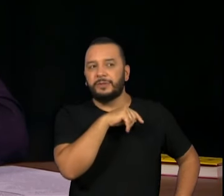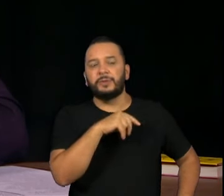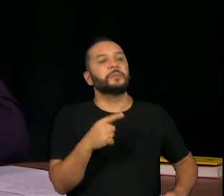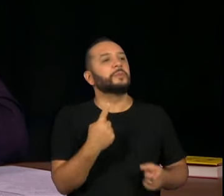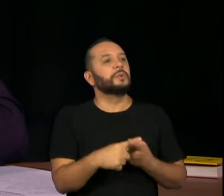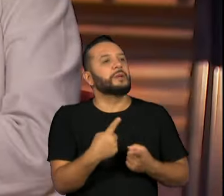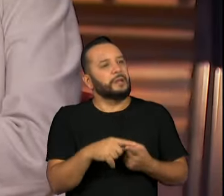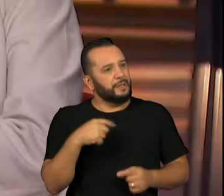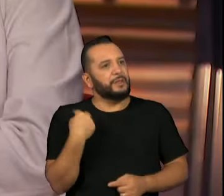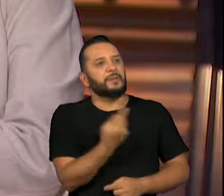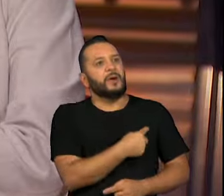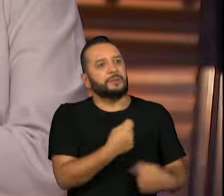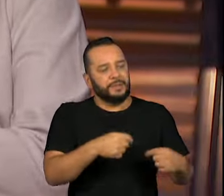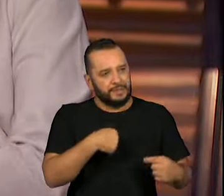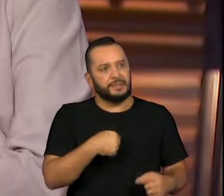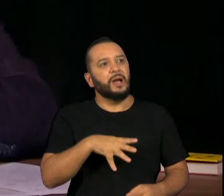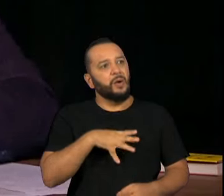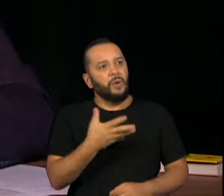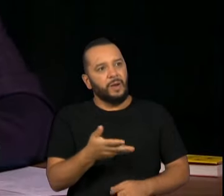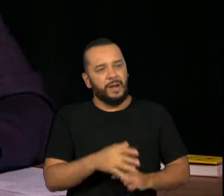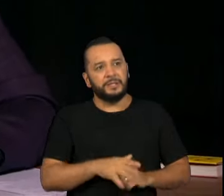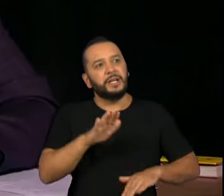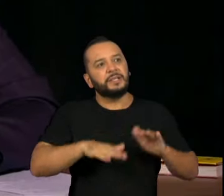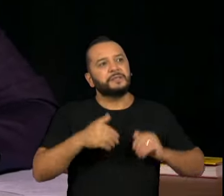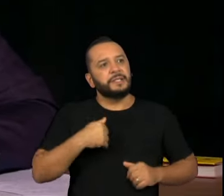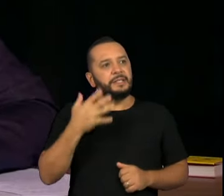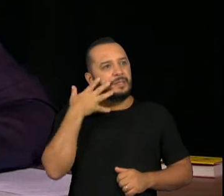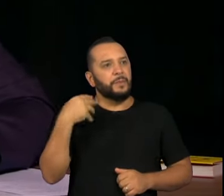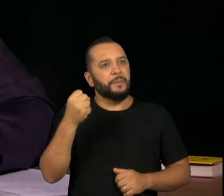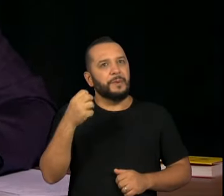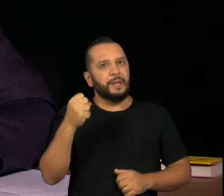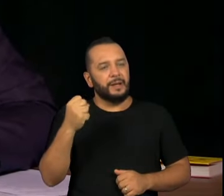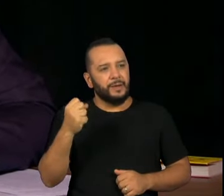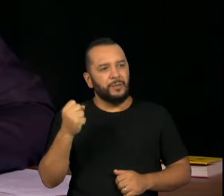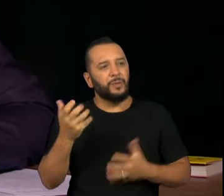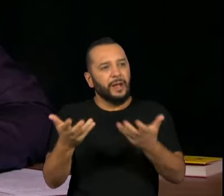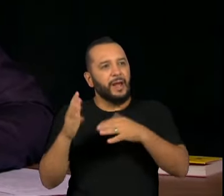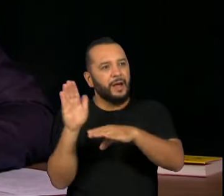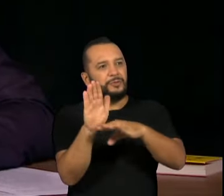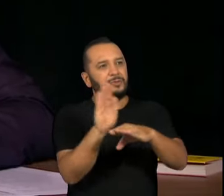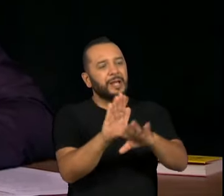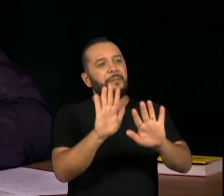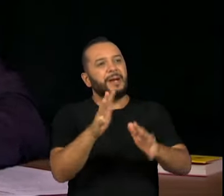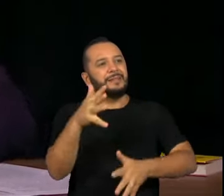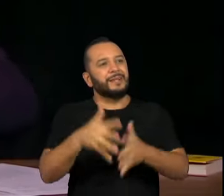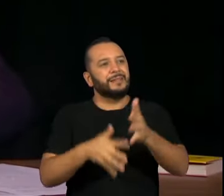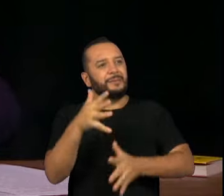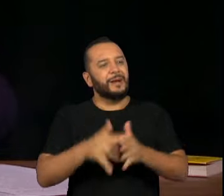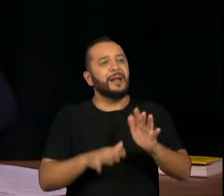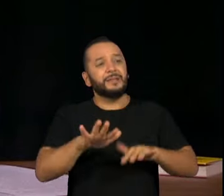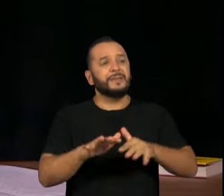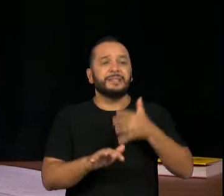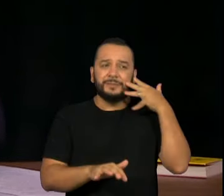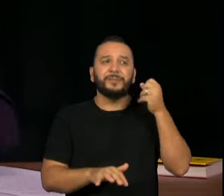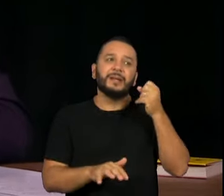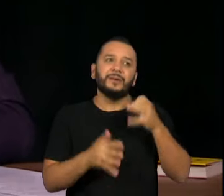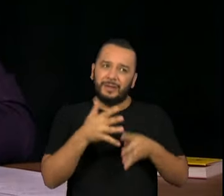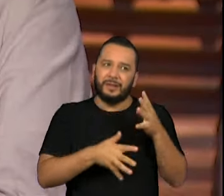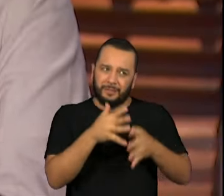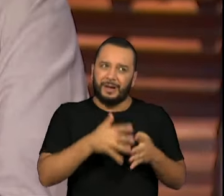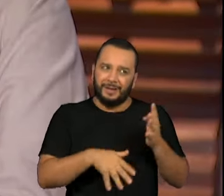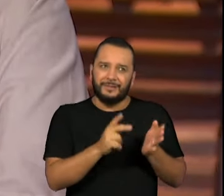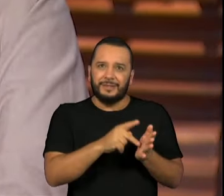encarar com coragem né o branco às vezes atrapalha quando ele falou vou ajudar nesse debate como que ele atrapalha vamos lá